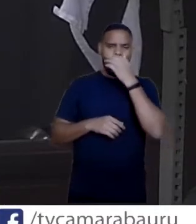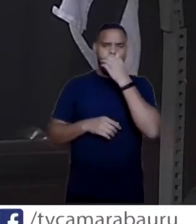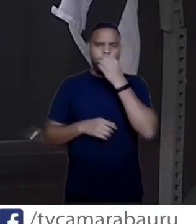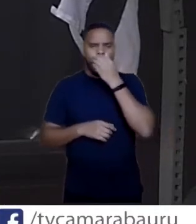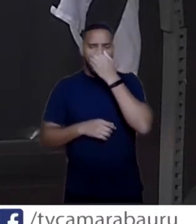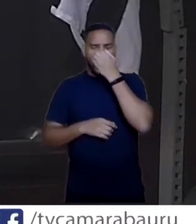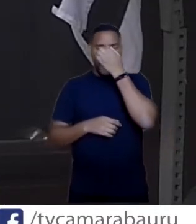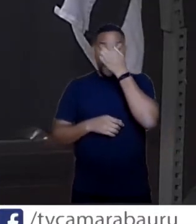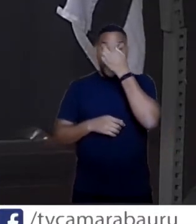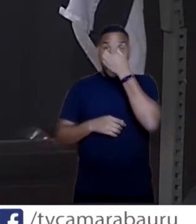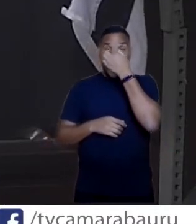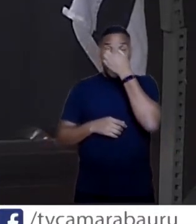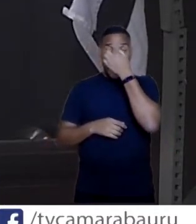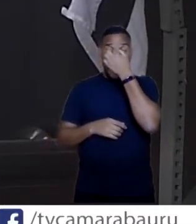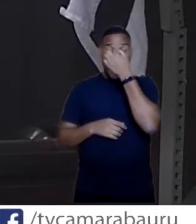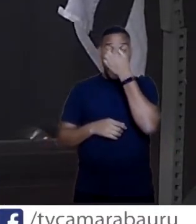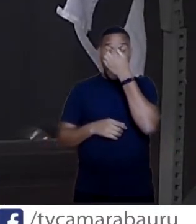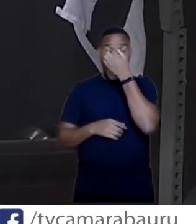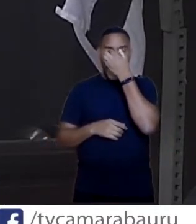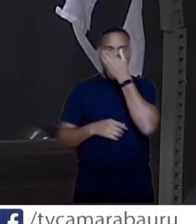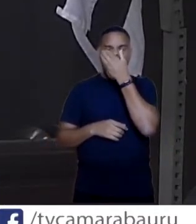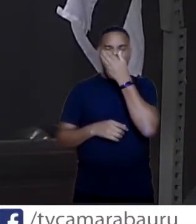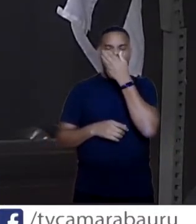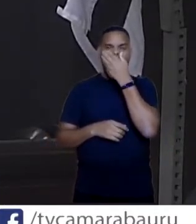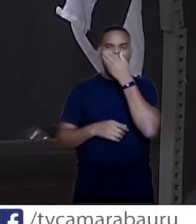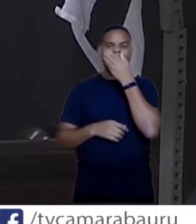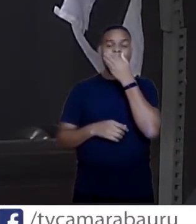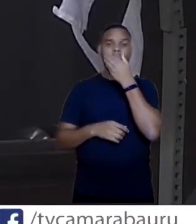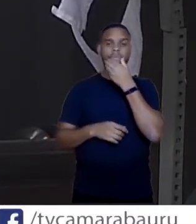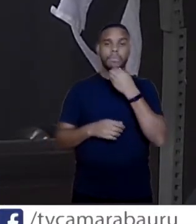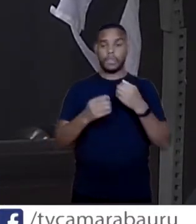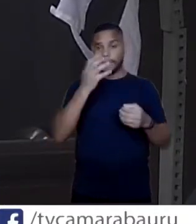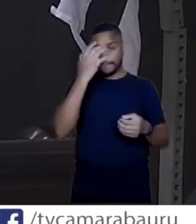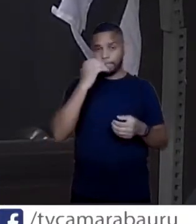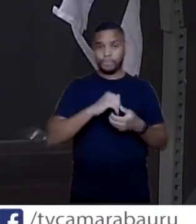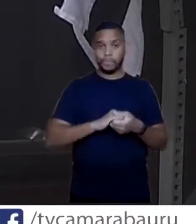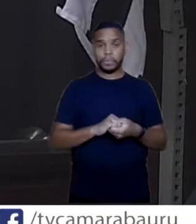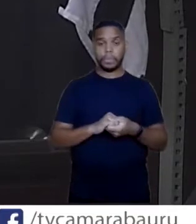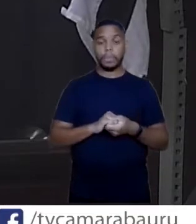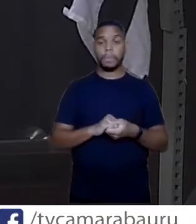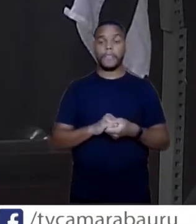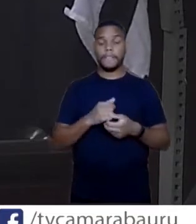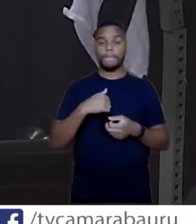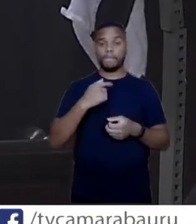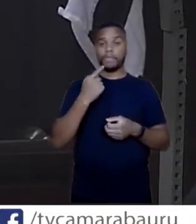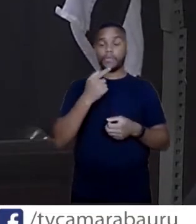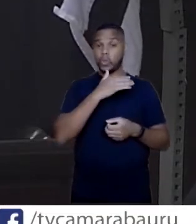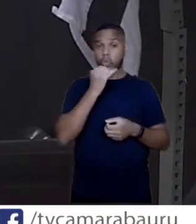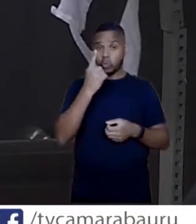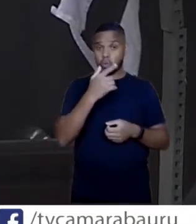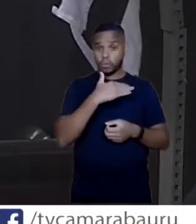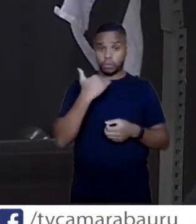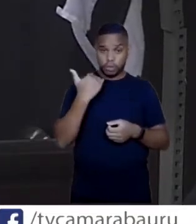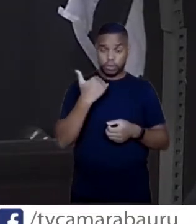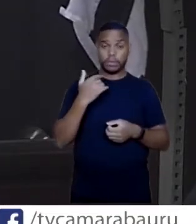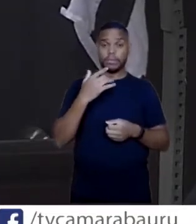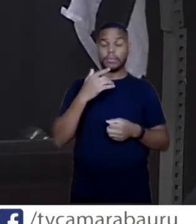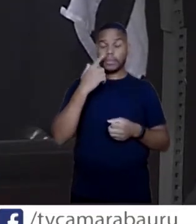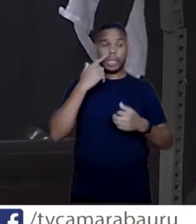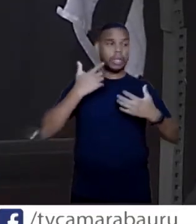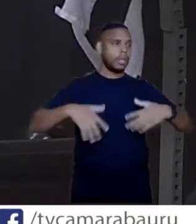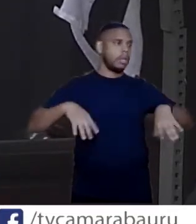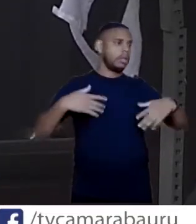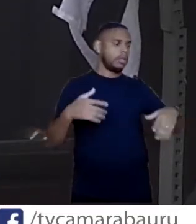é seríssimo natalina eu acho que a gente fala de uma morte é sério mas eu acho que tá dando o alarde acima do